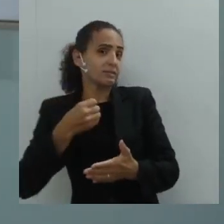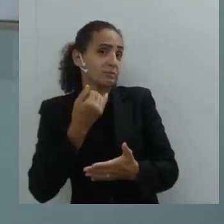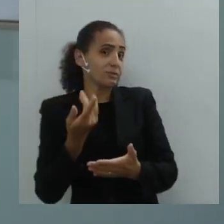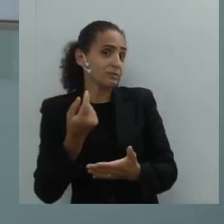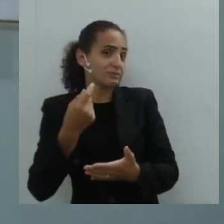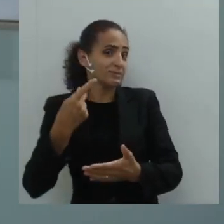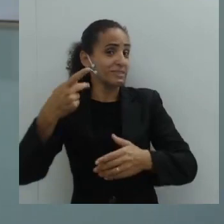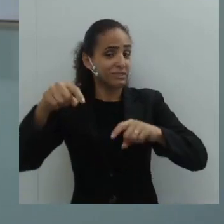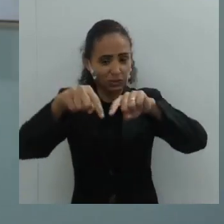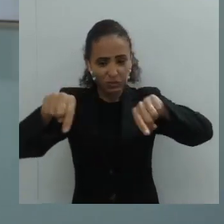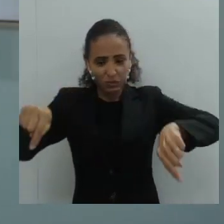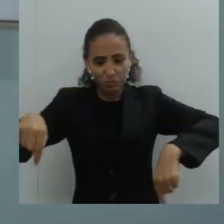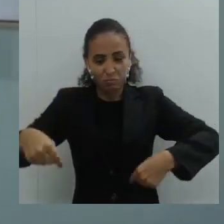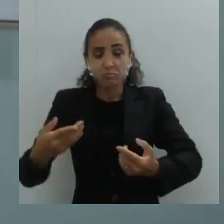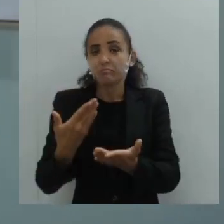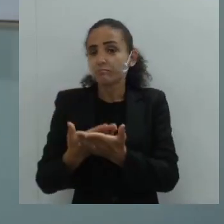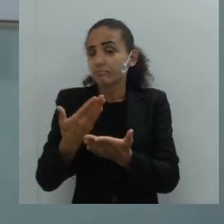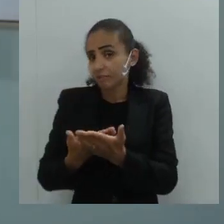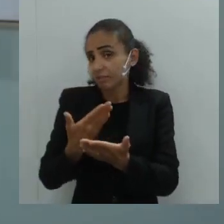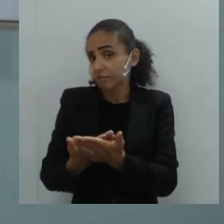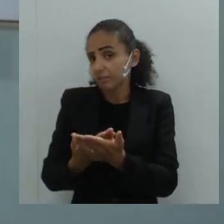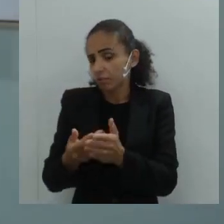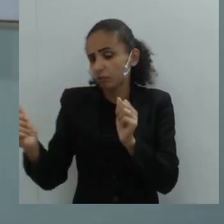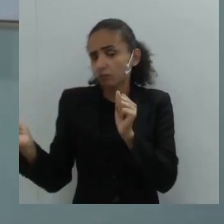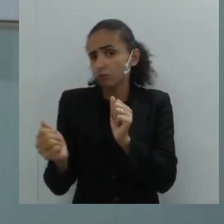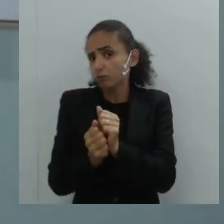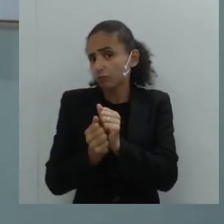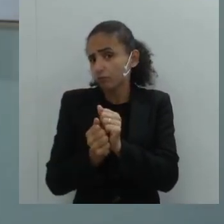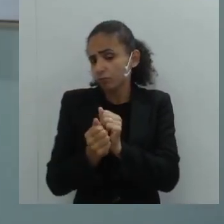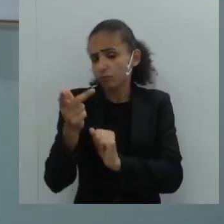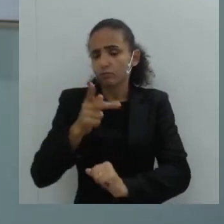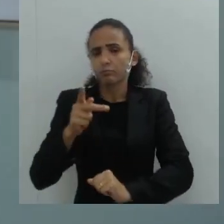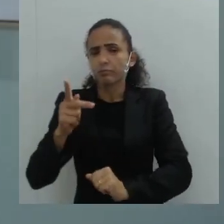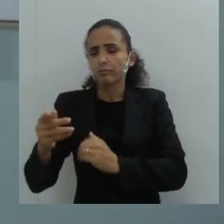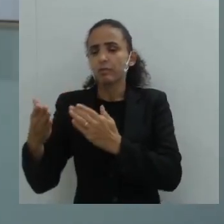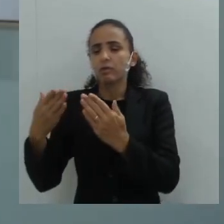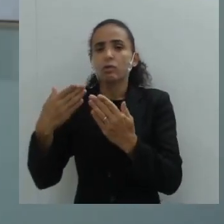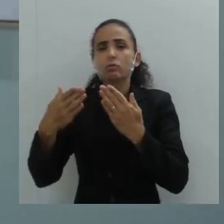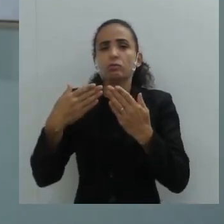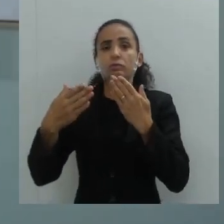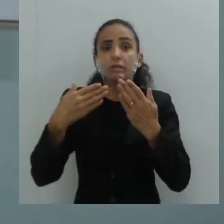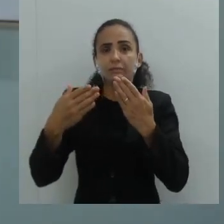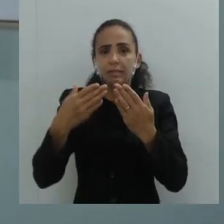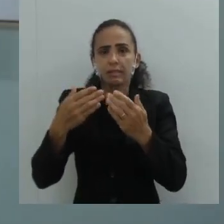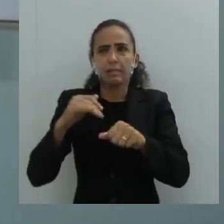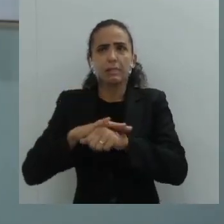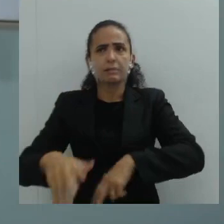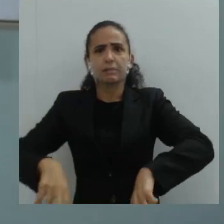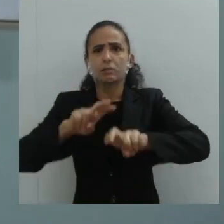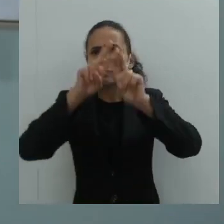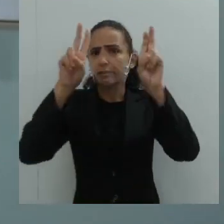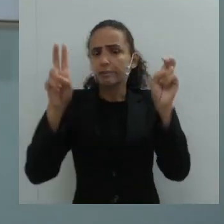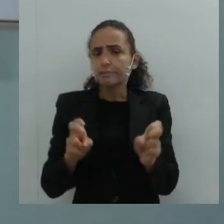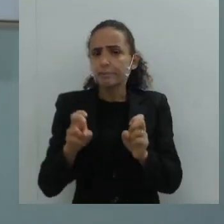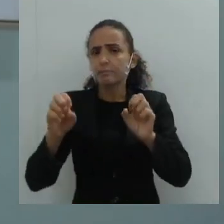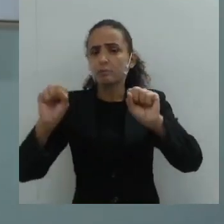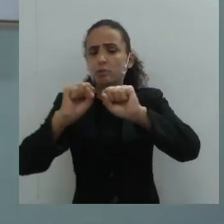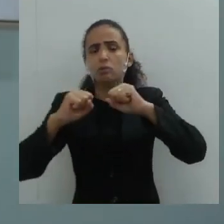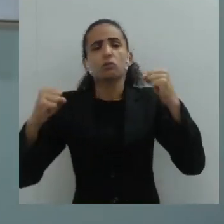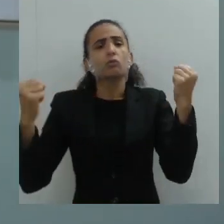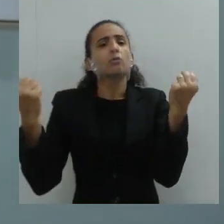sua sala, você trabalhar com o seu professor o debate, trazer temas sociais,